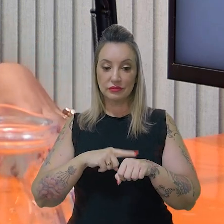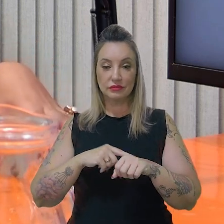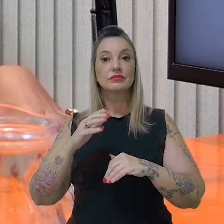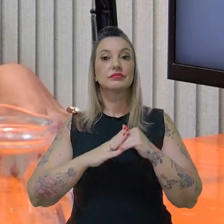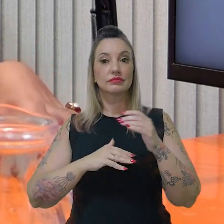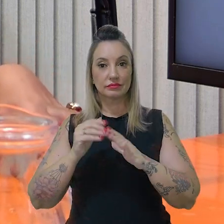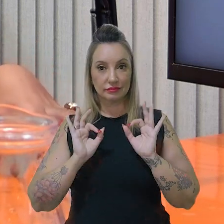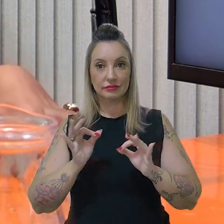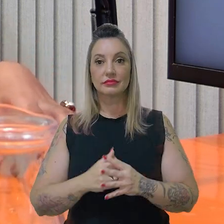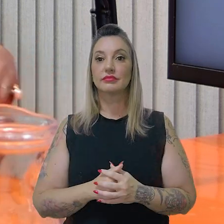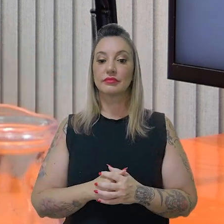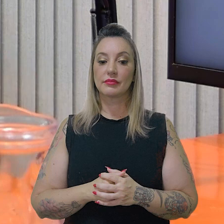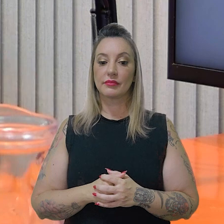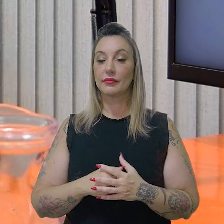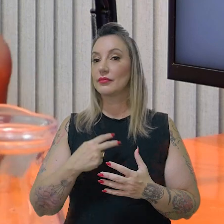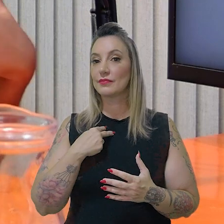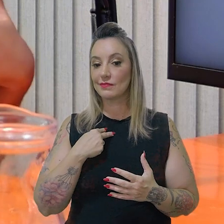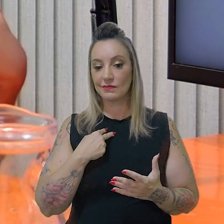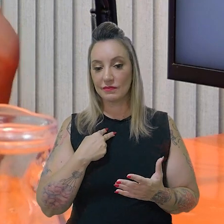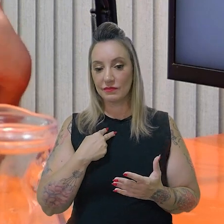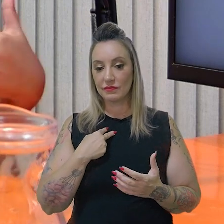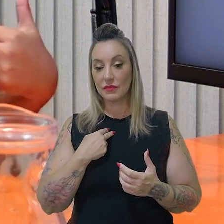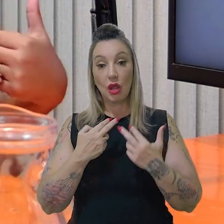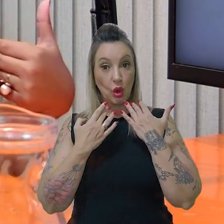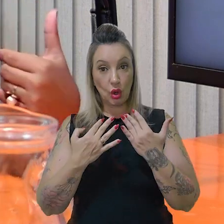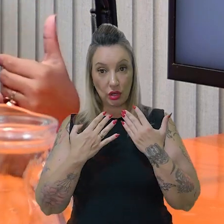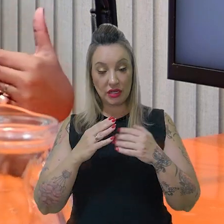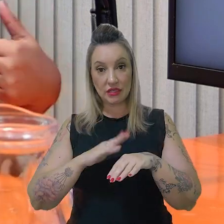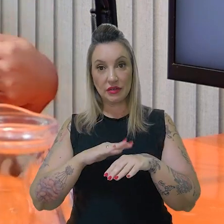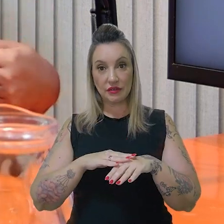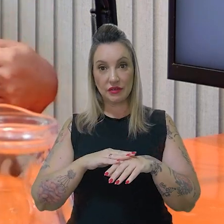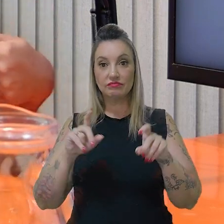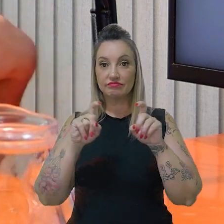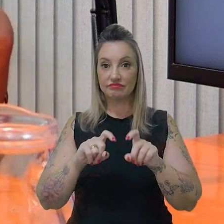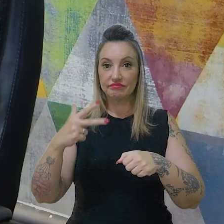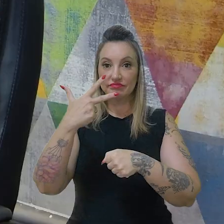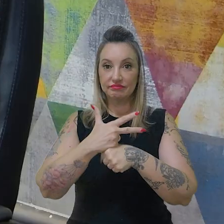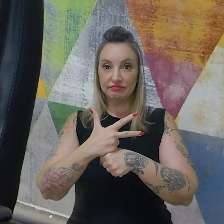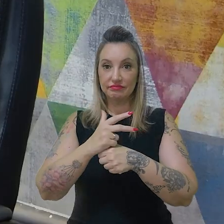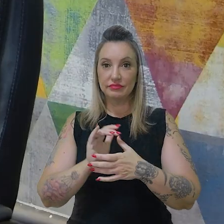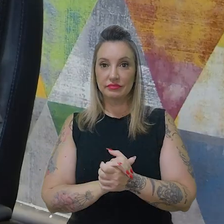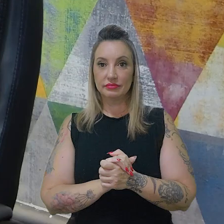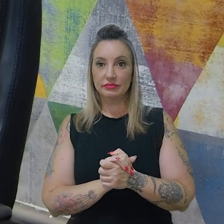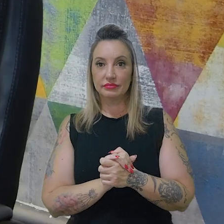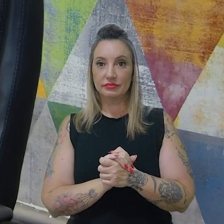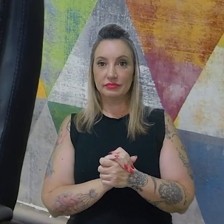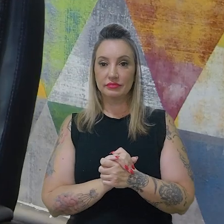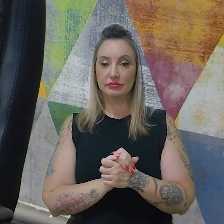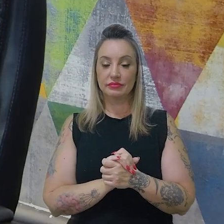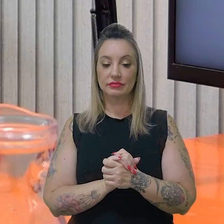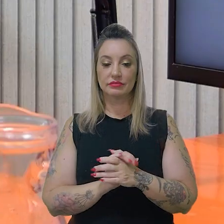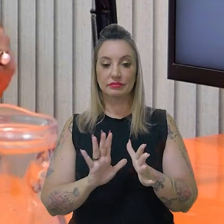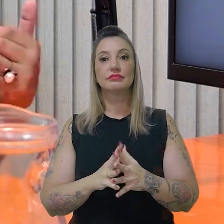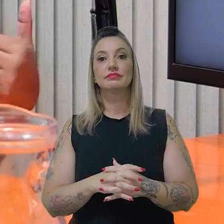mesmo Ah é que eu não conseguiria que seria análise de coloração tem quem faça digital Ah é verdade mas influencia demais né a tema é